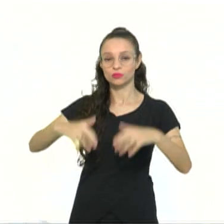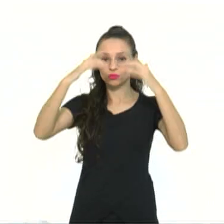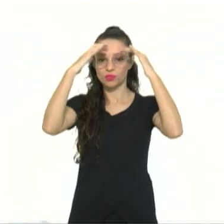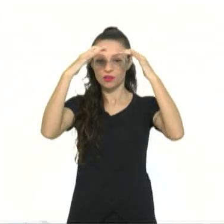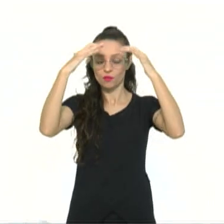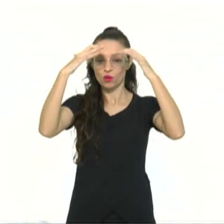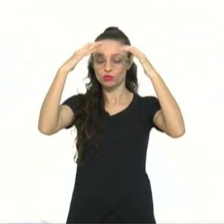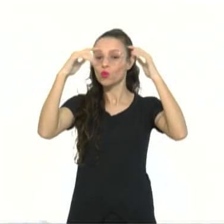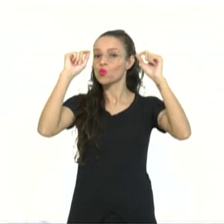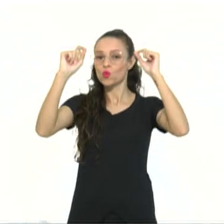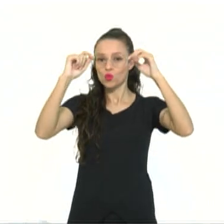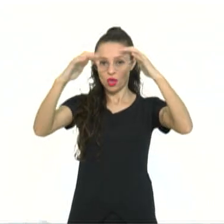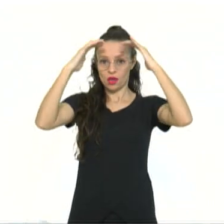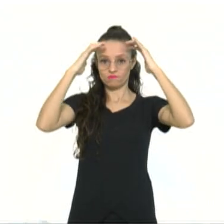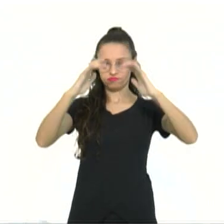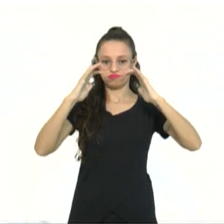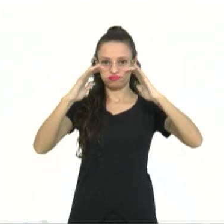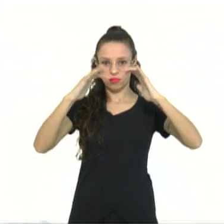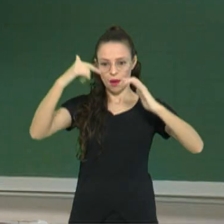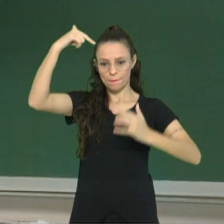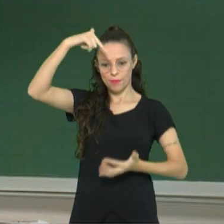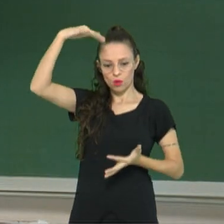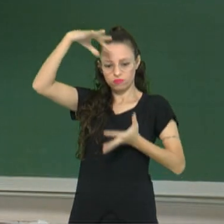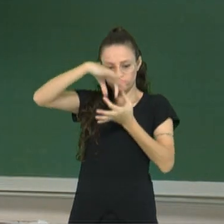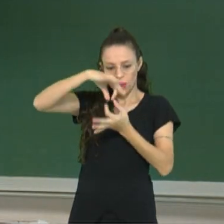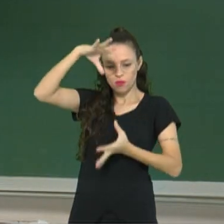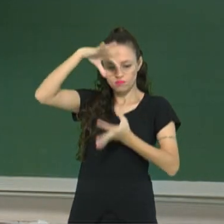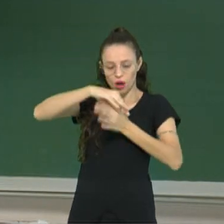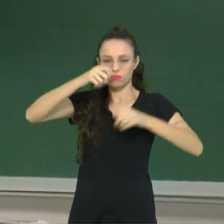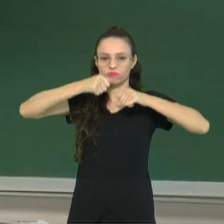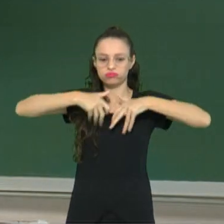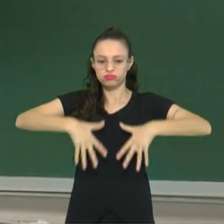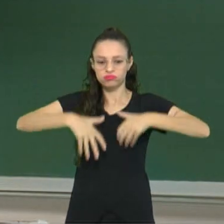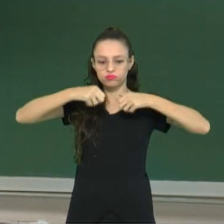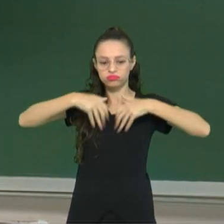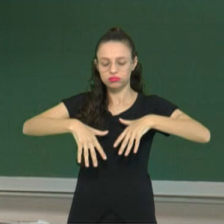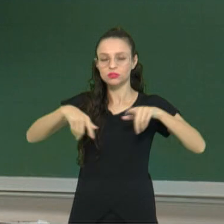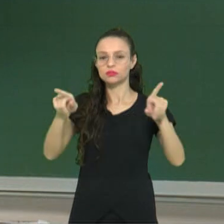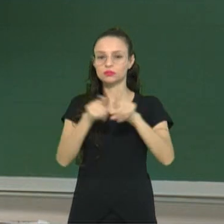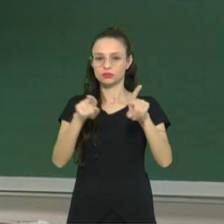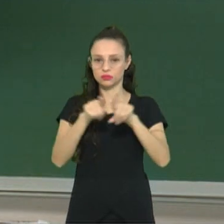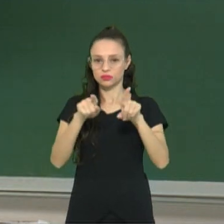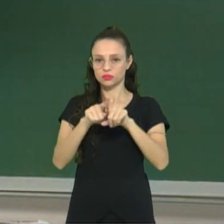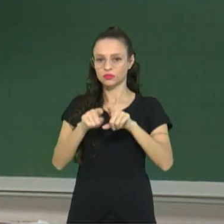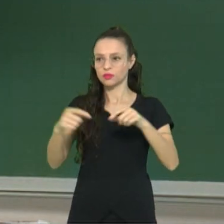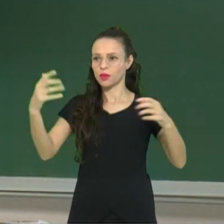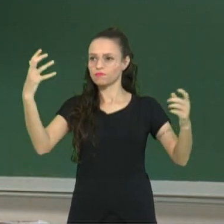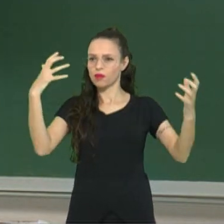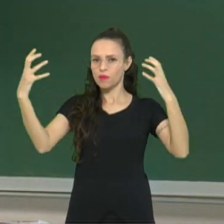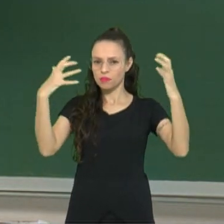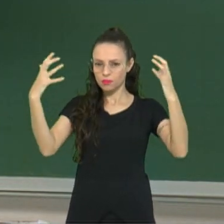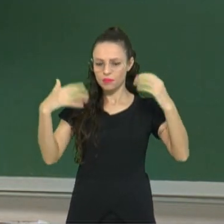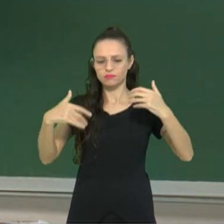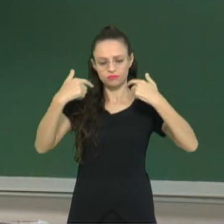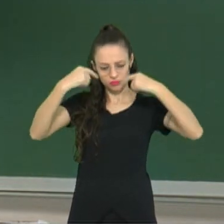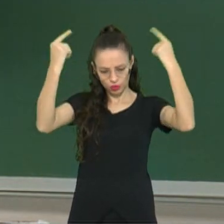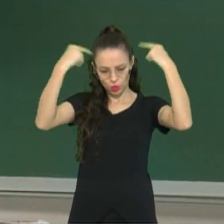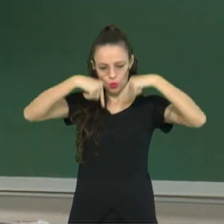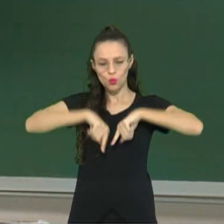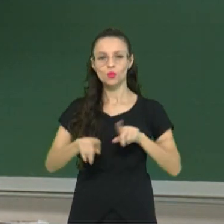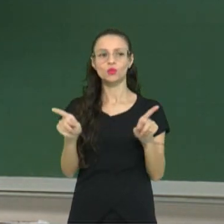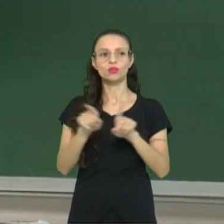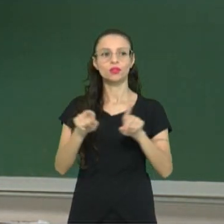ou seja, ele recebe, interpreta e responde a estímulos, né? Estímulos do ambiente e estímulos internos também do próprio corpo, né? Aqui,